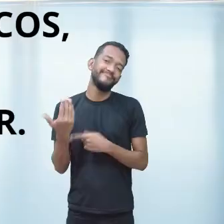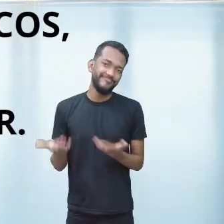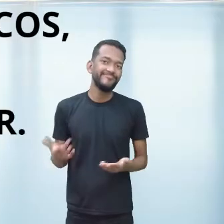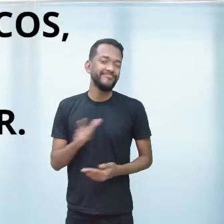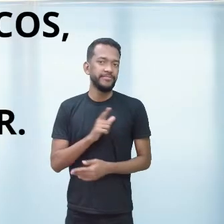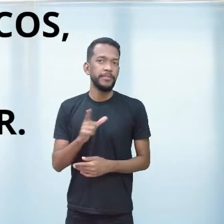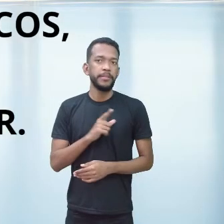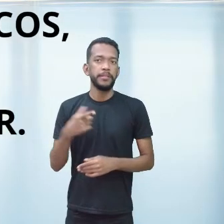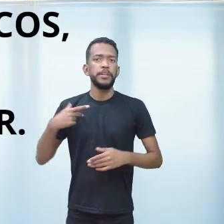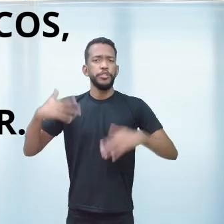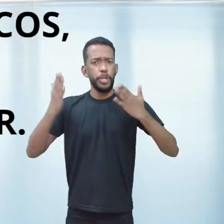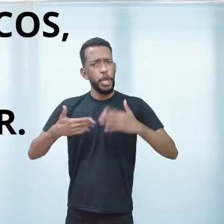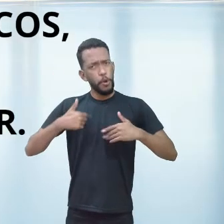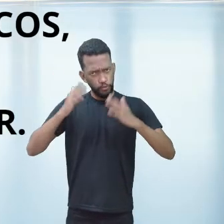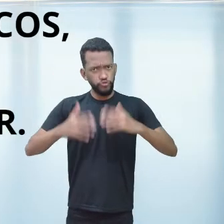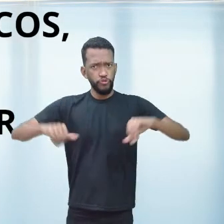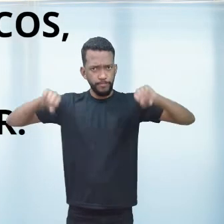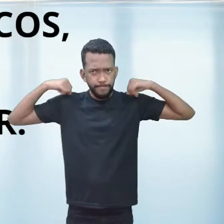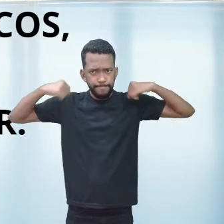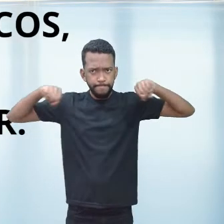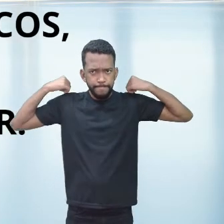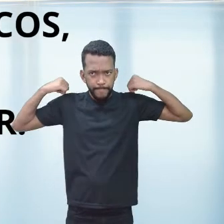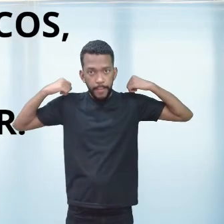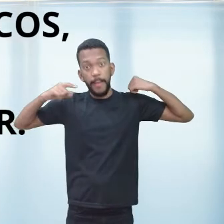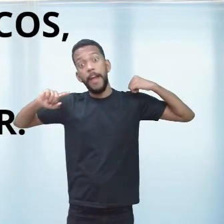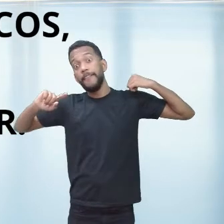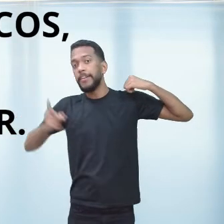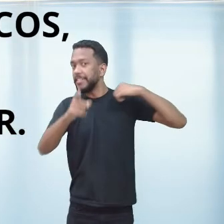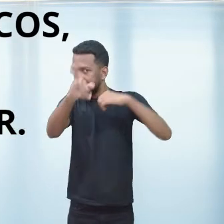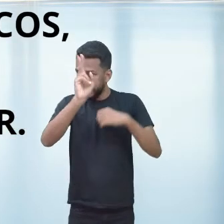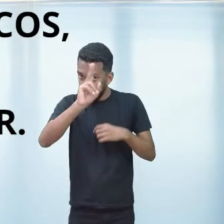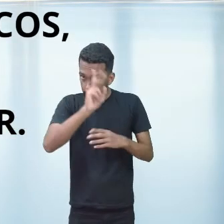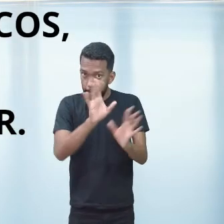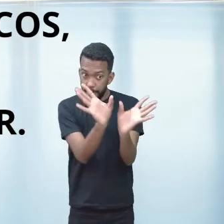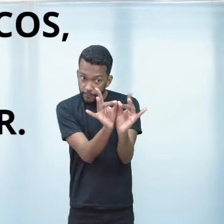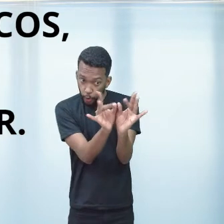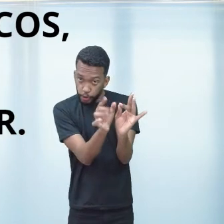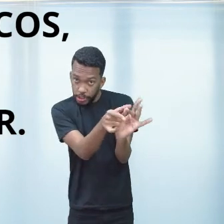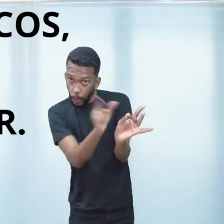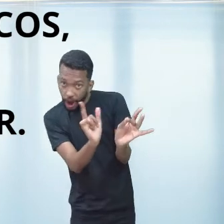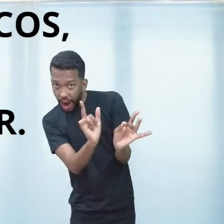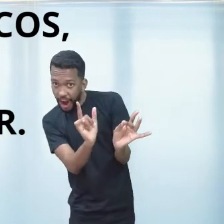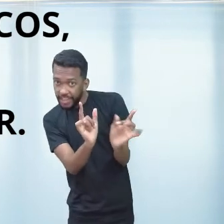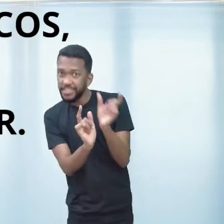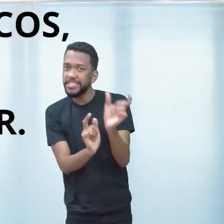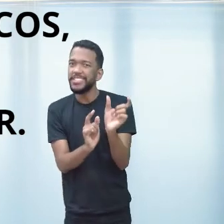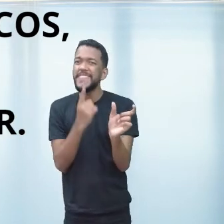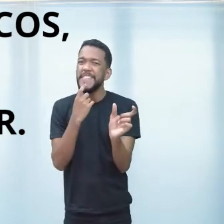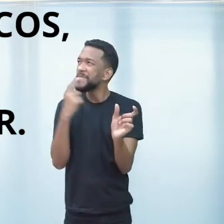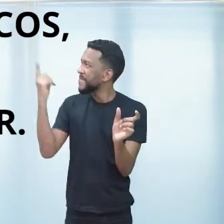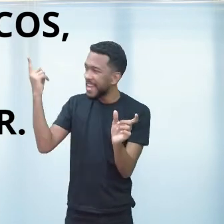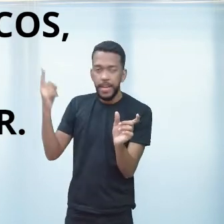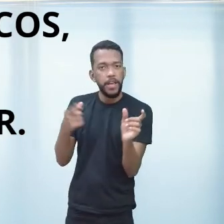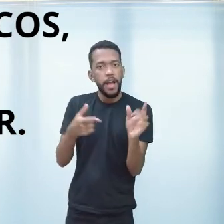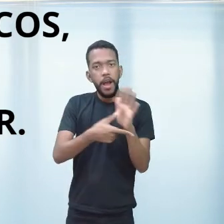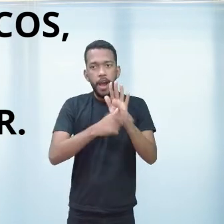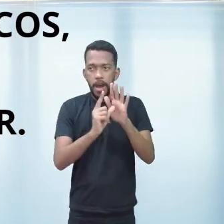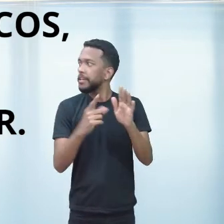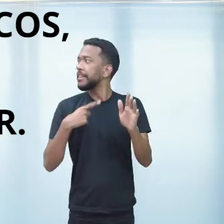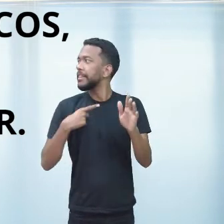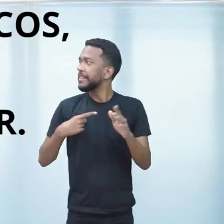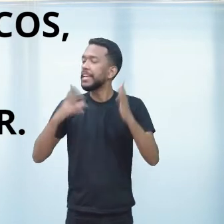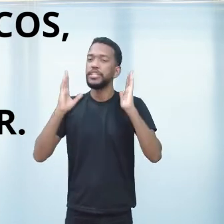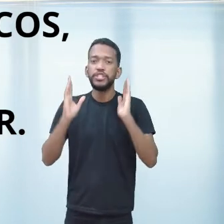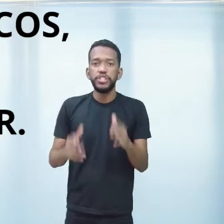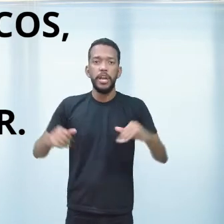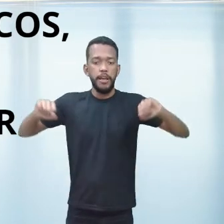pratiquei exercícios físicos, vírgula, lembra que a vírgula vem sempre antes da conjunção. Pratiquei